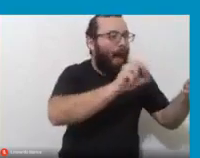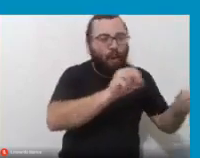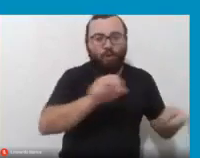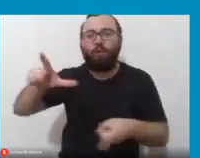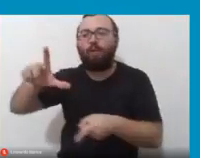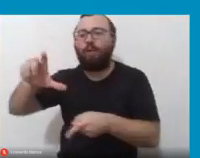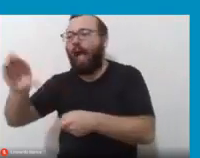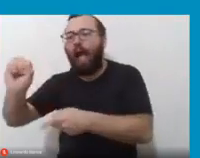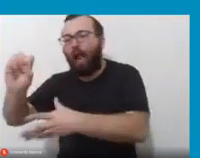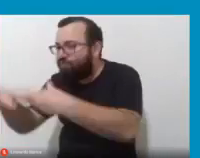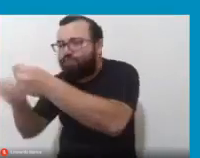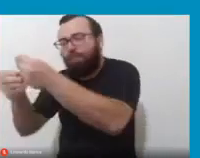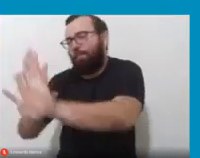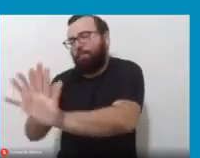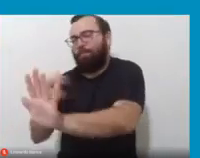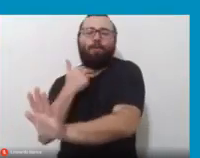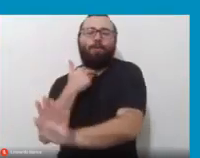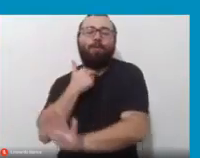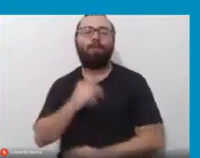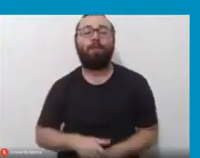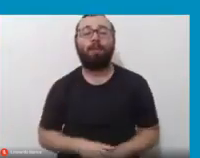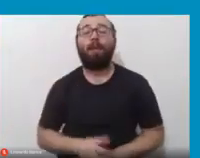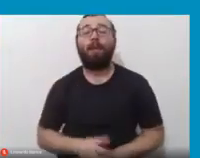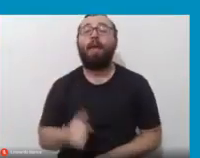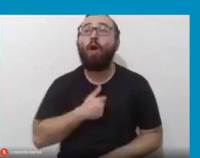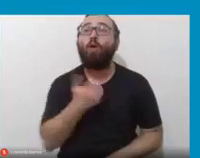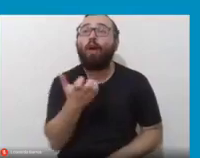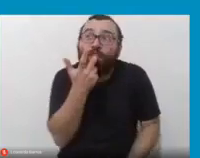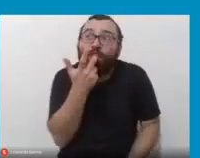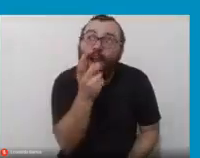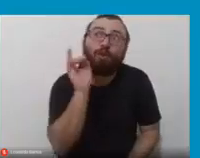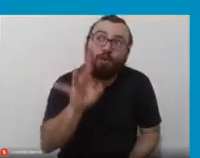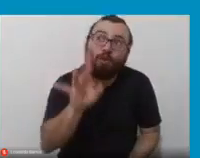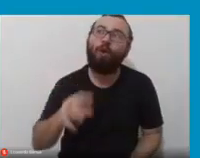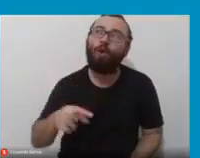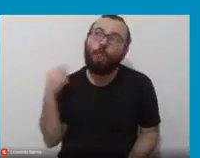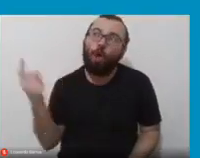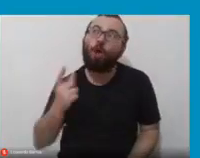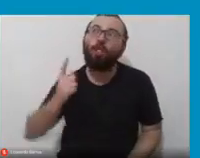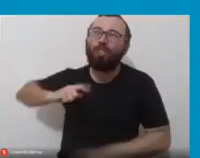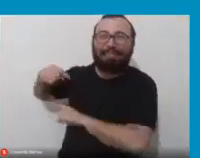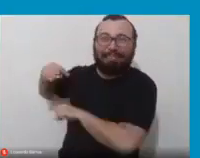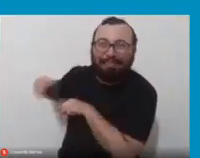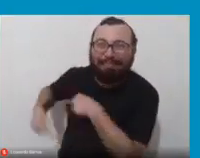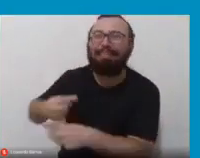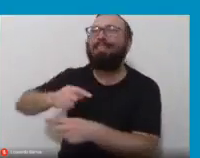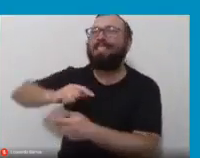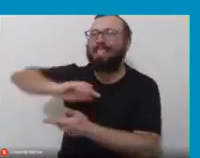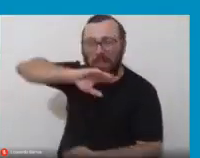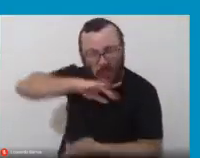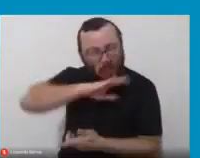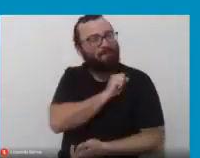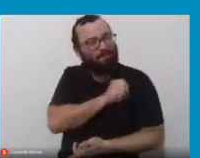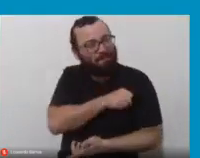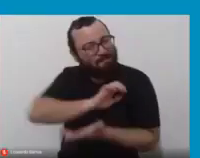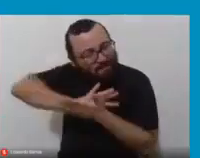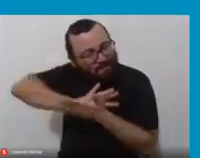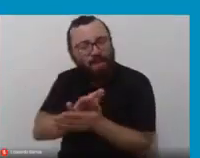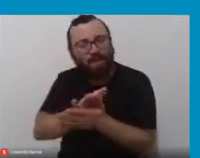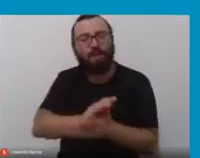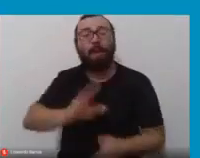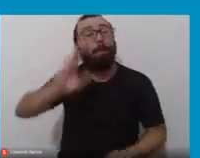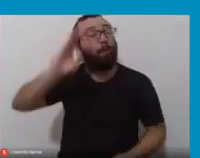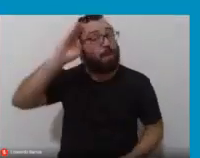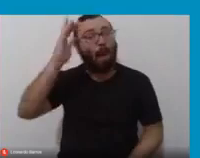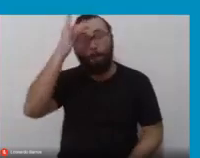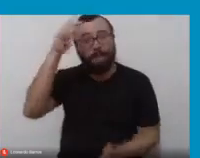quero acrescentar que a gente tem uma herança nefasta e que segue, e que a figura central, no meu entendimento,